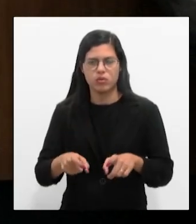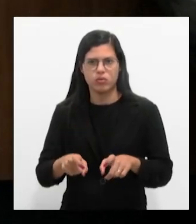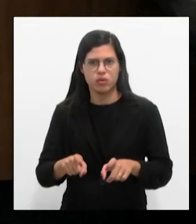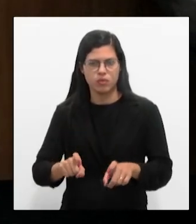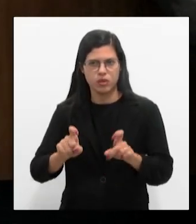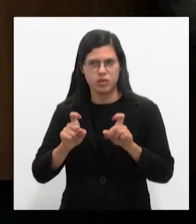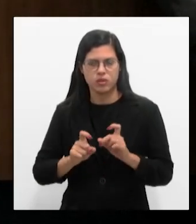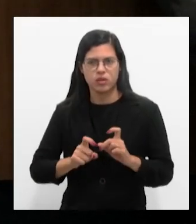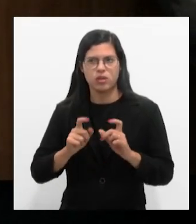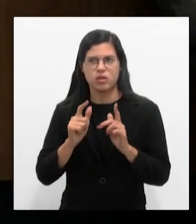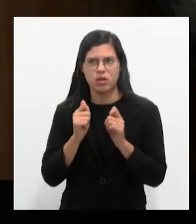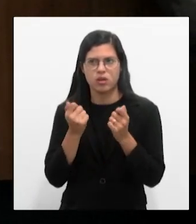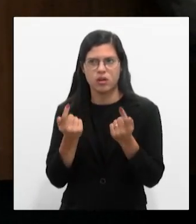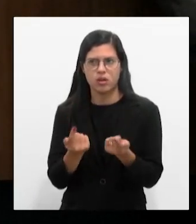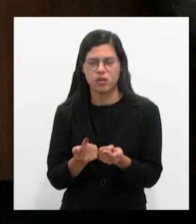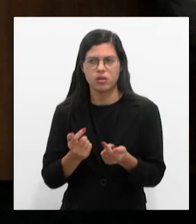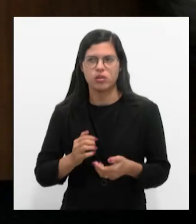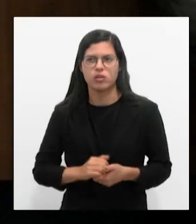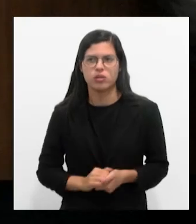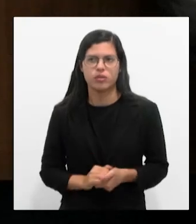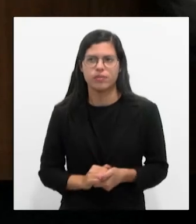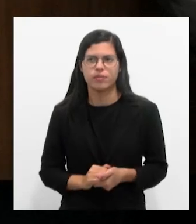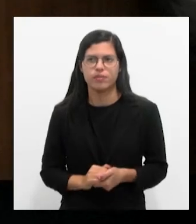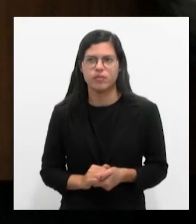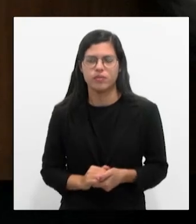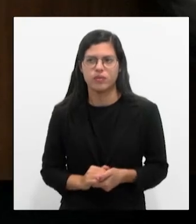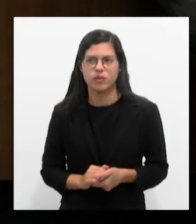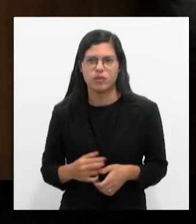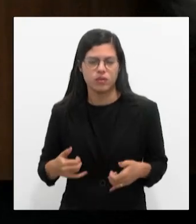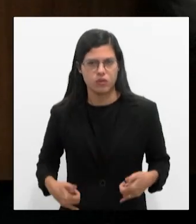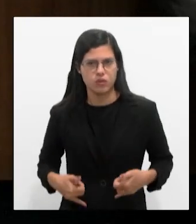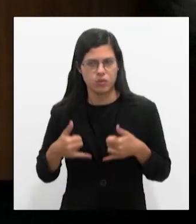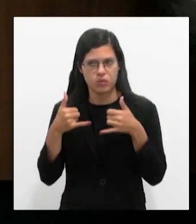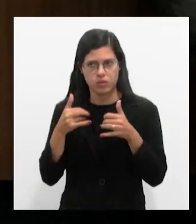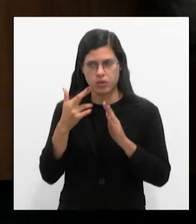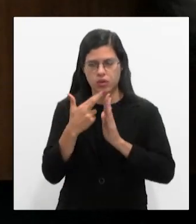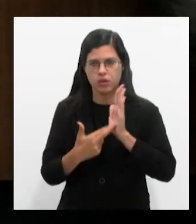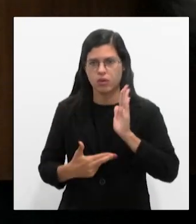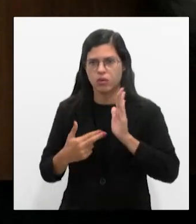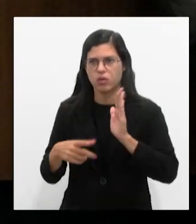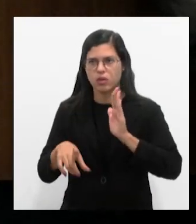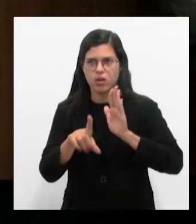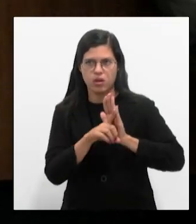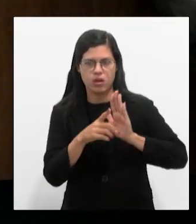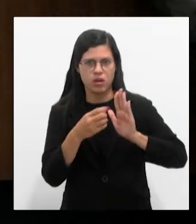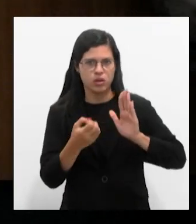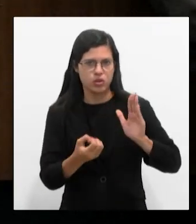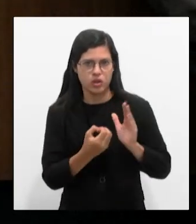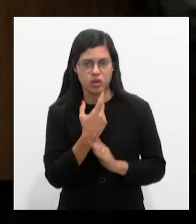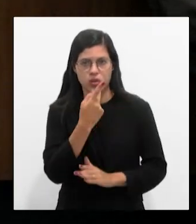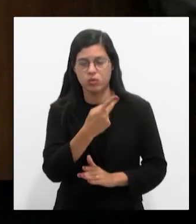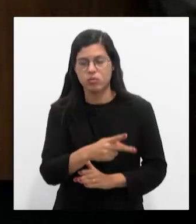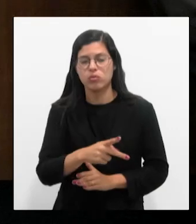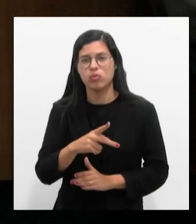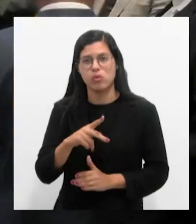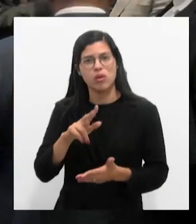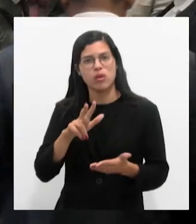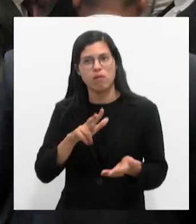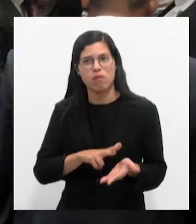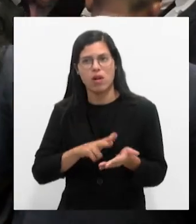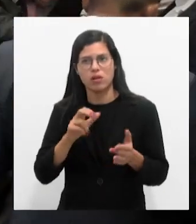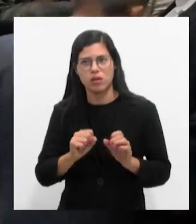CCJ. Eu tive muito orgulho, deputado Cozzolino, de ser o relator da lei de autoria de Vossa Excelência e fazer o reconhecimento aqui do